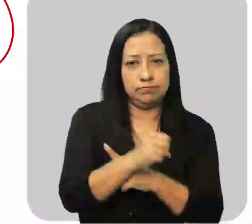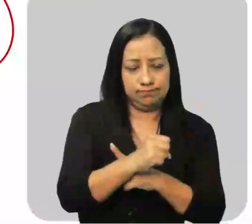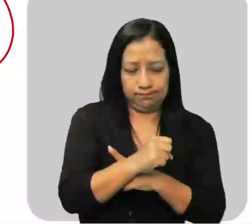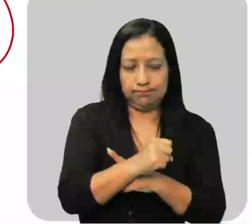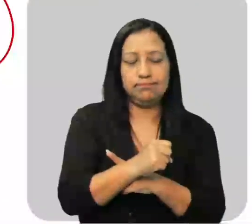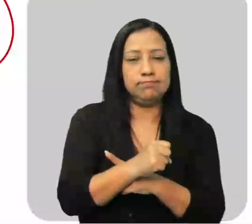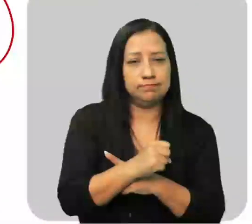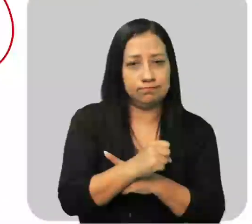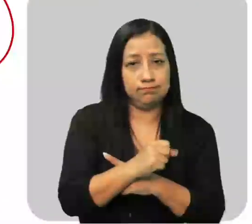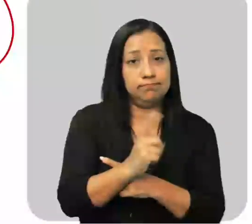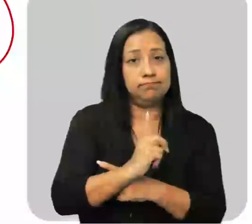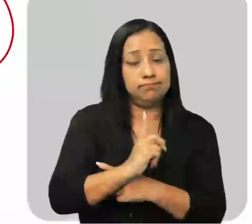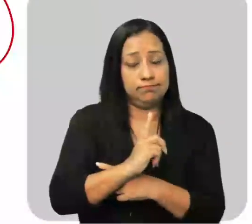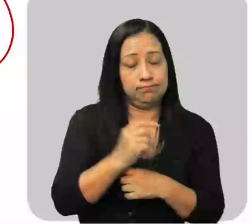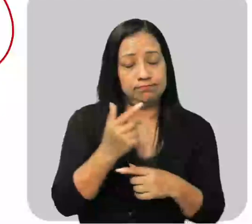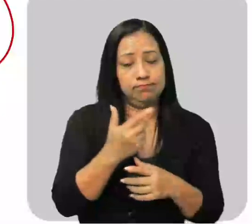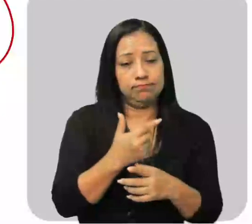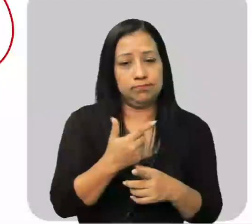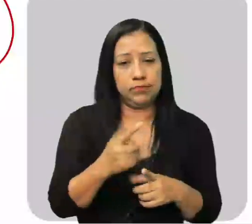as